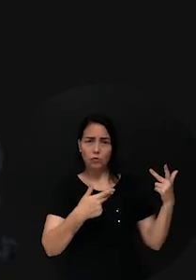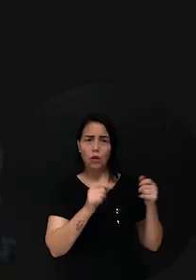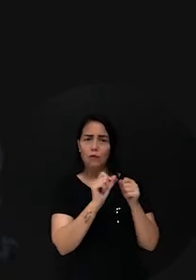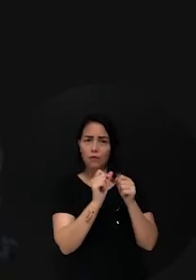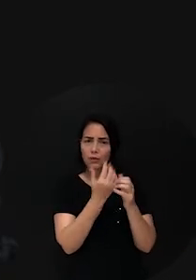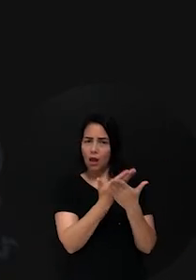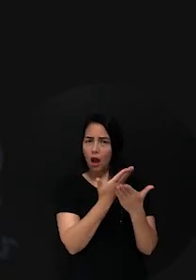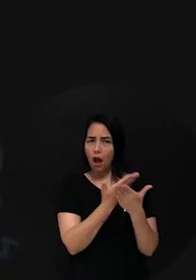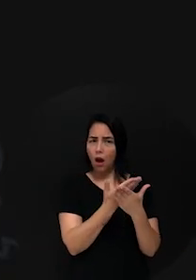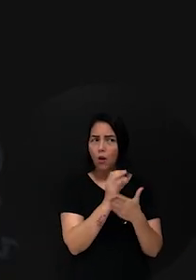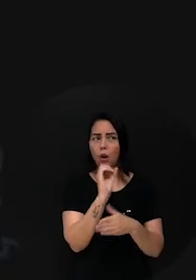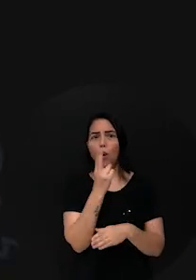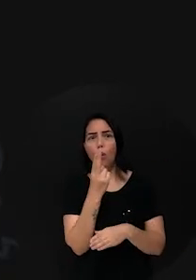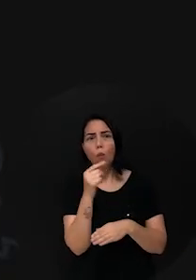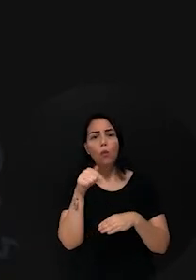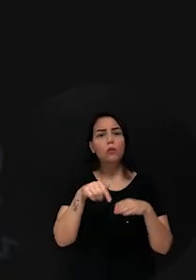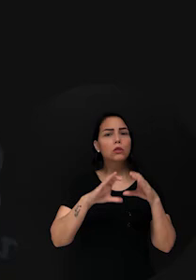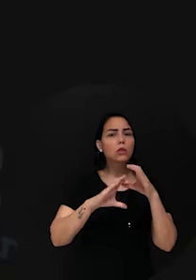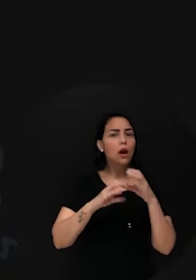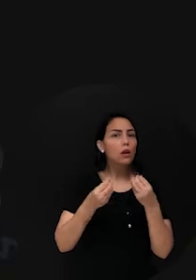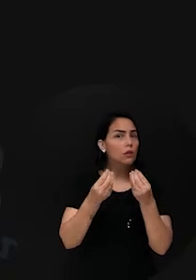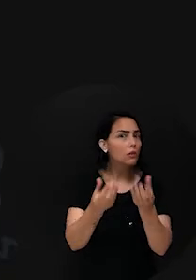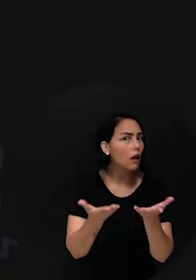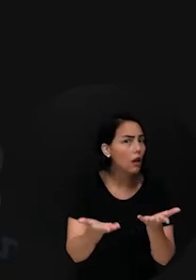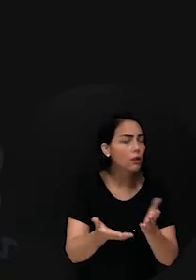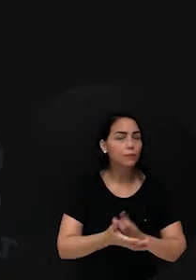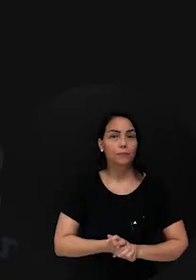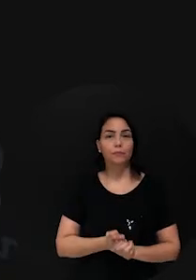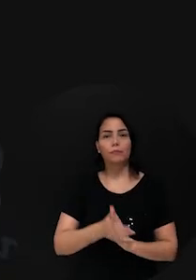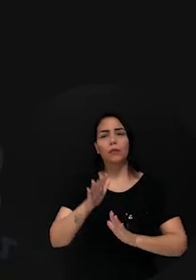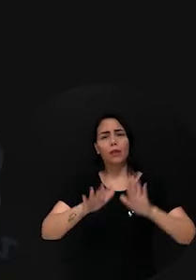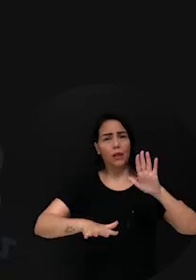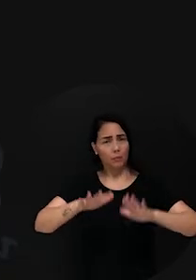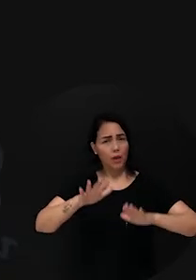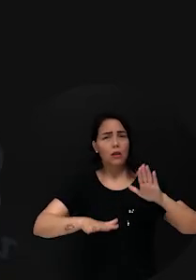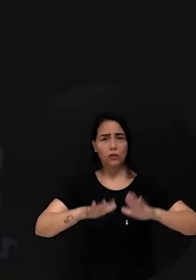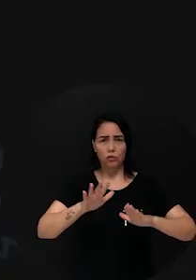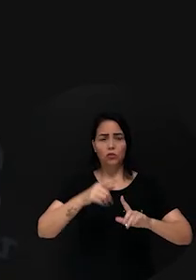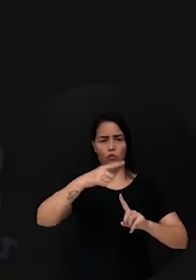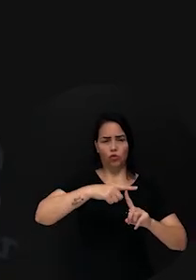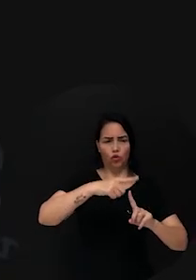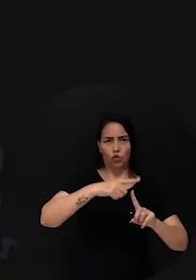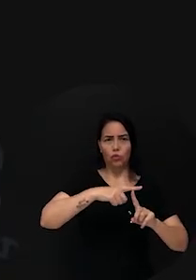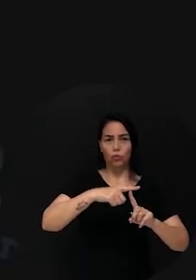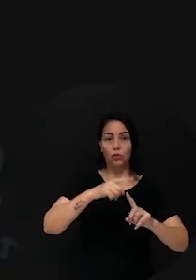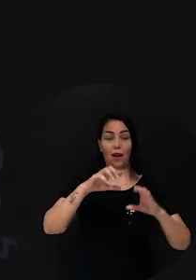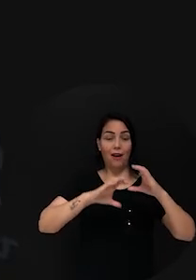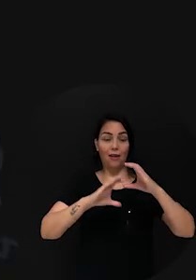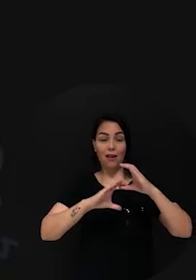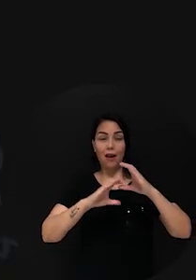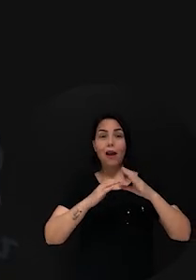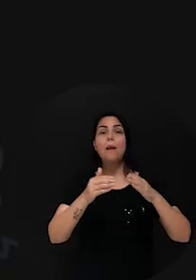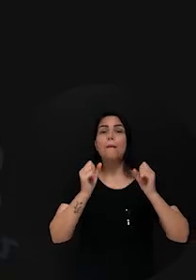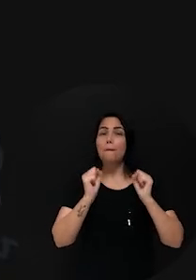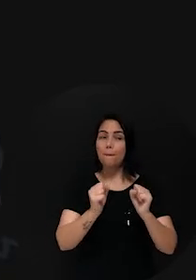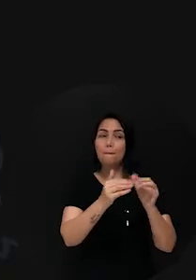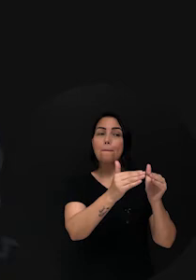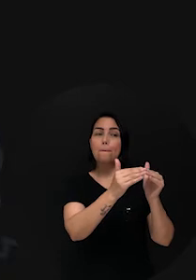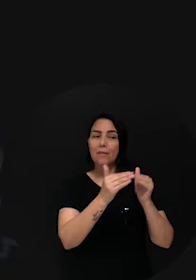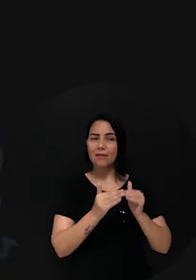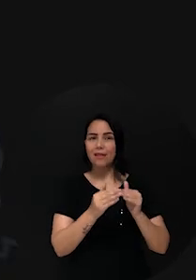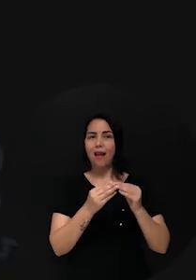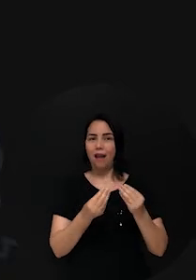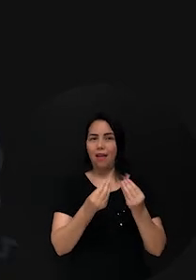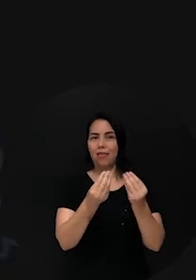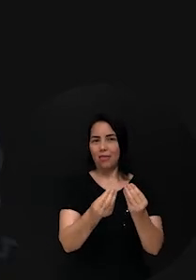Olha só, dependendo do instrumento, a SCAR, né, ela também faz o empréstimo dos instrumentos para o aluno poder